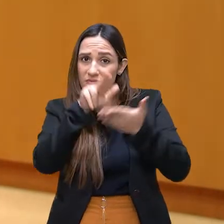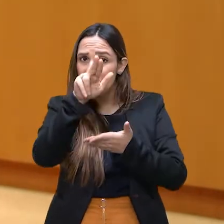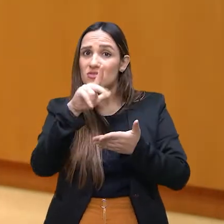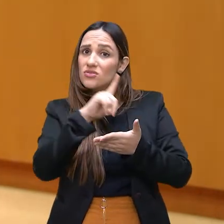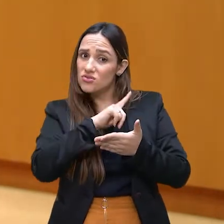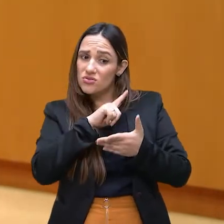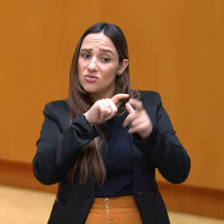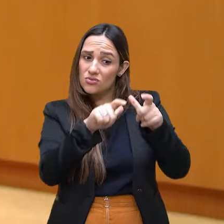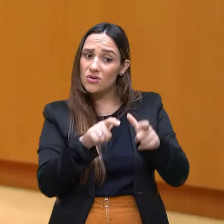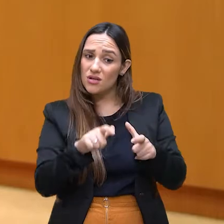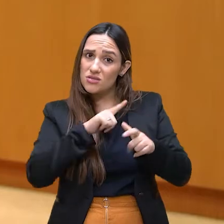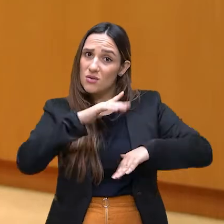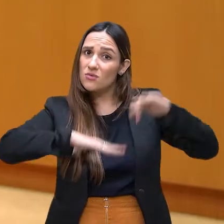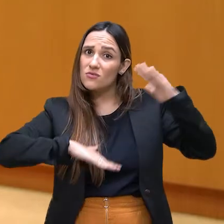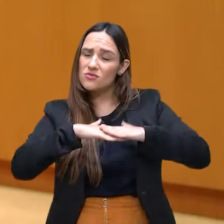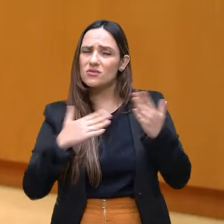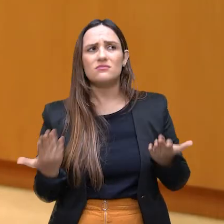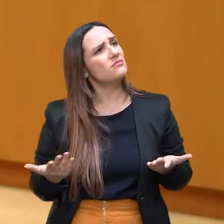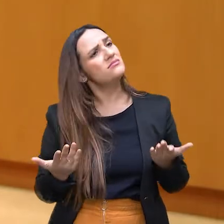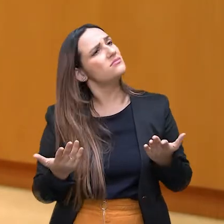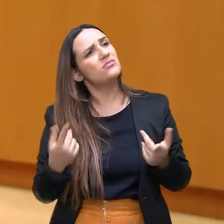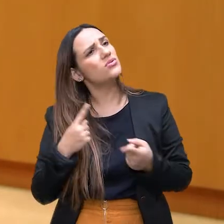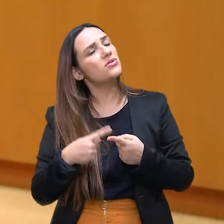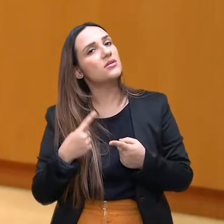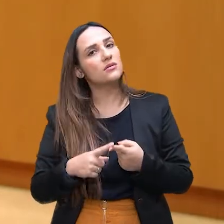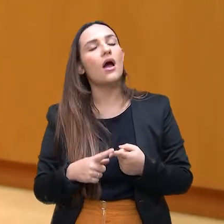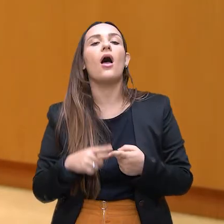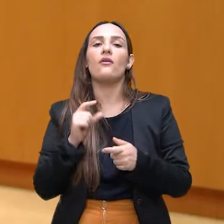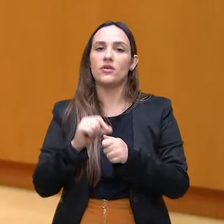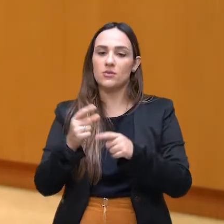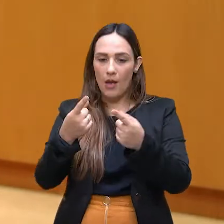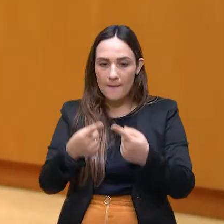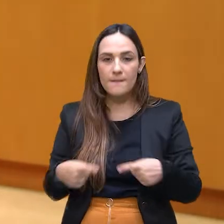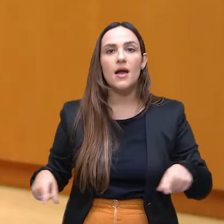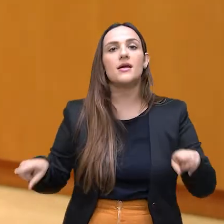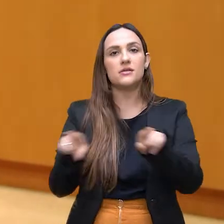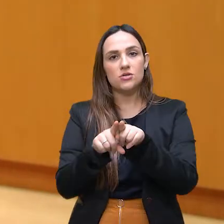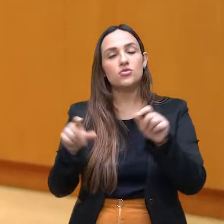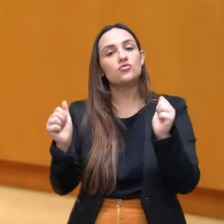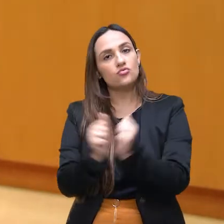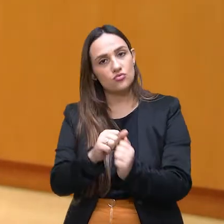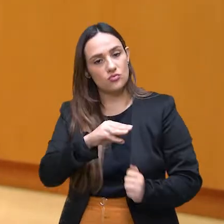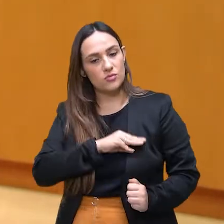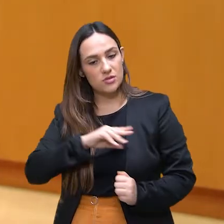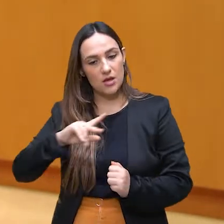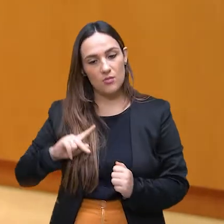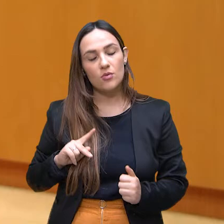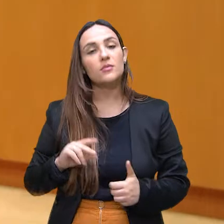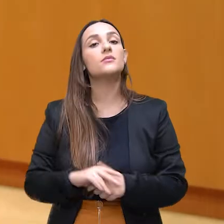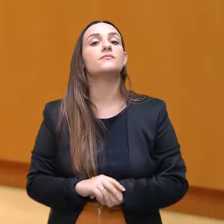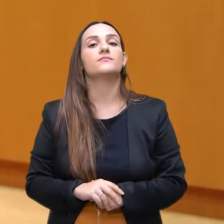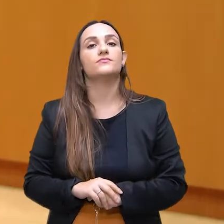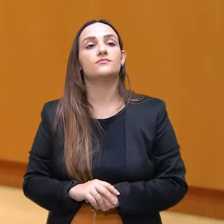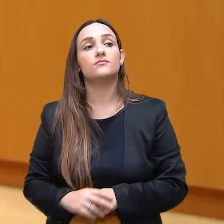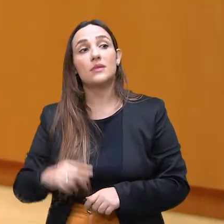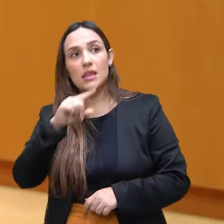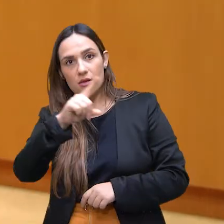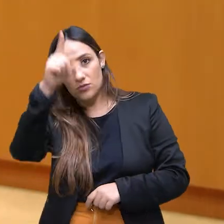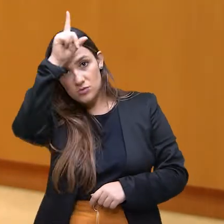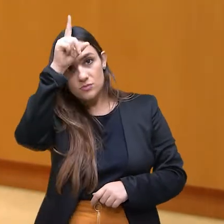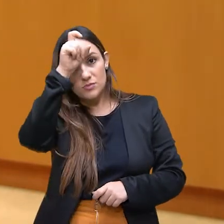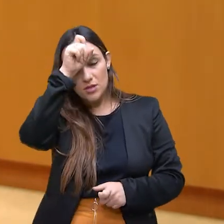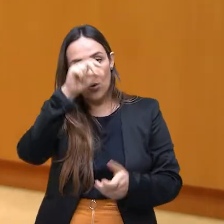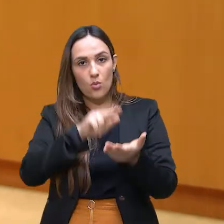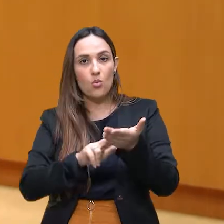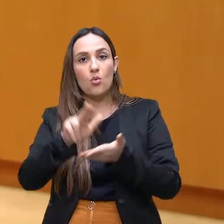profissionais disponíveis. Então, nós fizemos um convênio, através do Ministério Público Federal, com o hospital